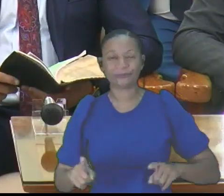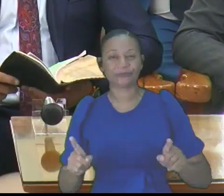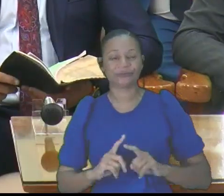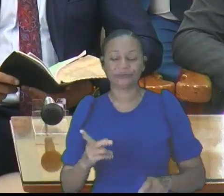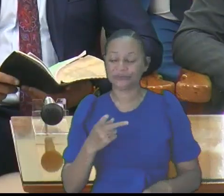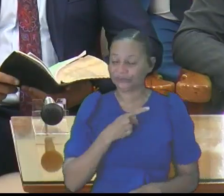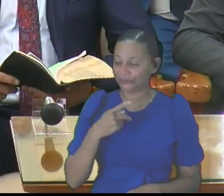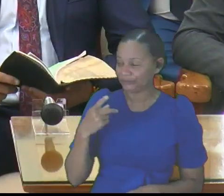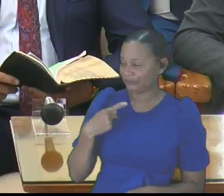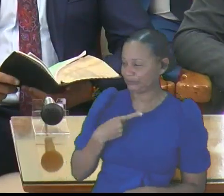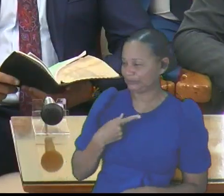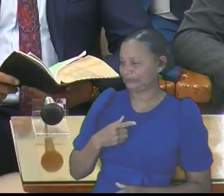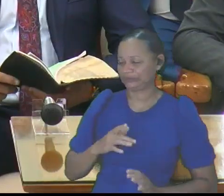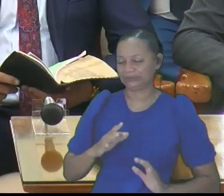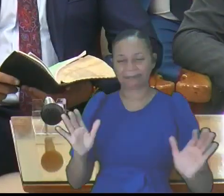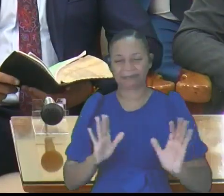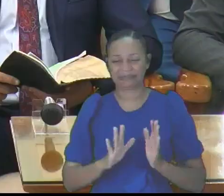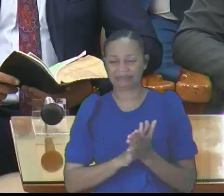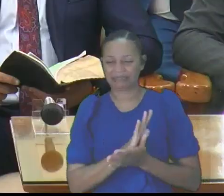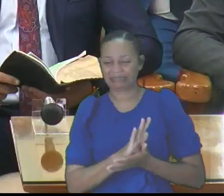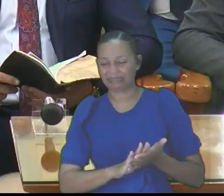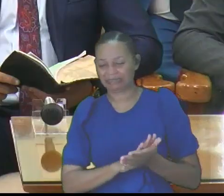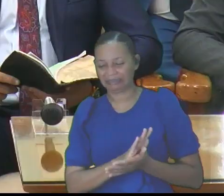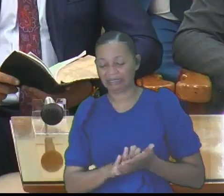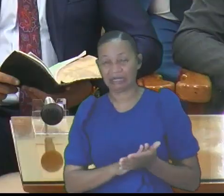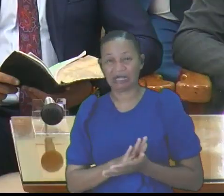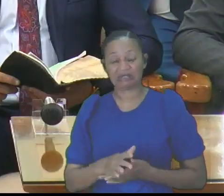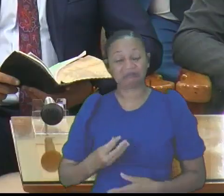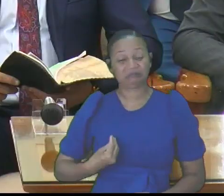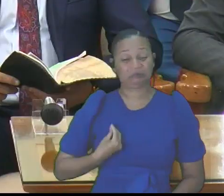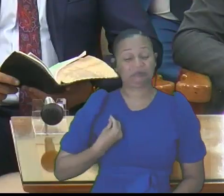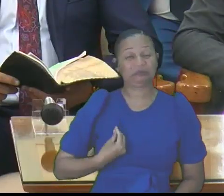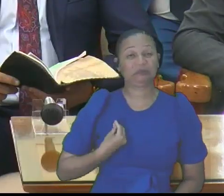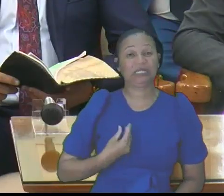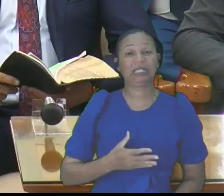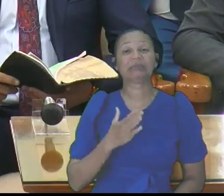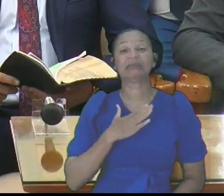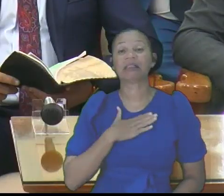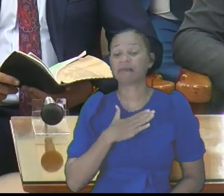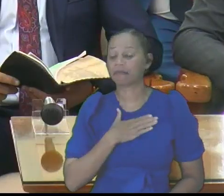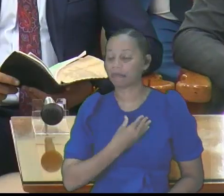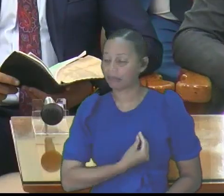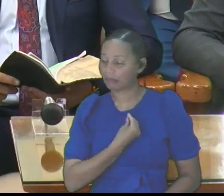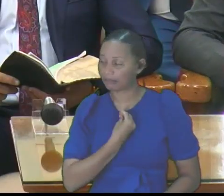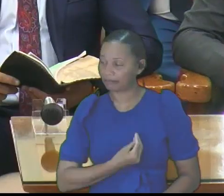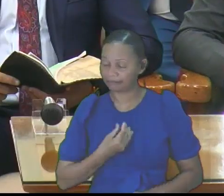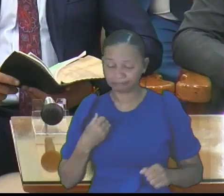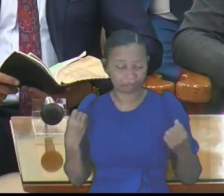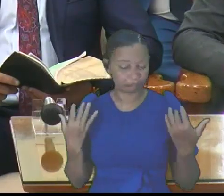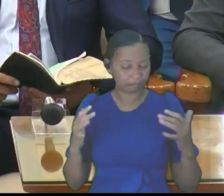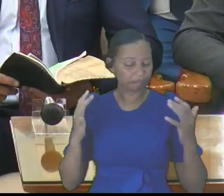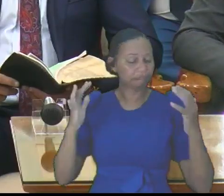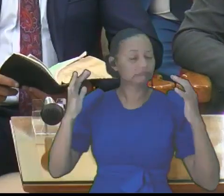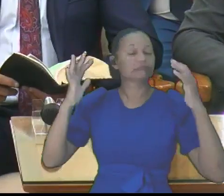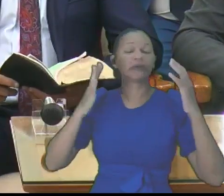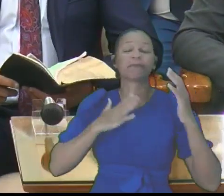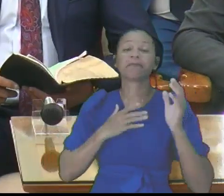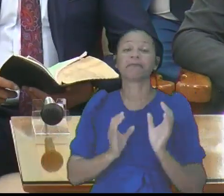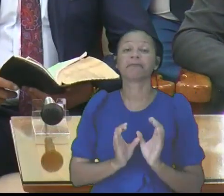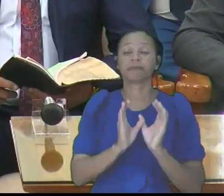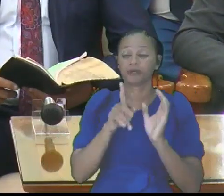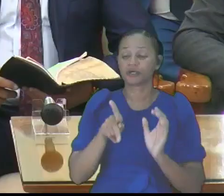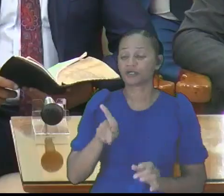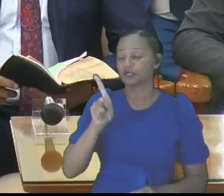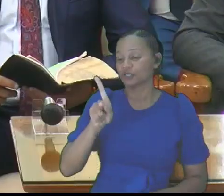pastor, eu não preciso de nada disso. Eu vivo na minha casa, eu celebro minha ceia com kisuke